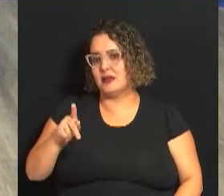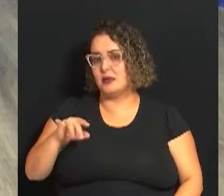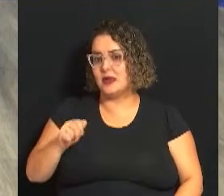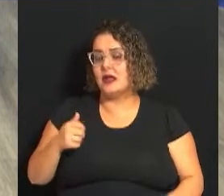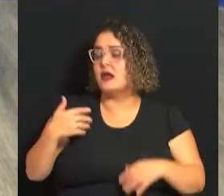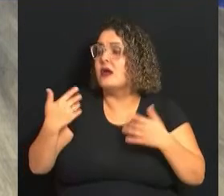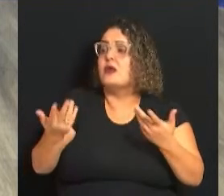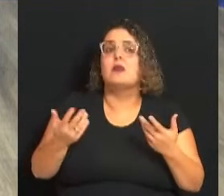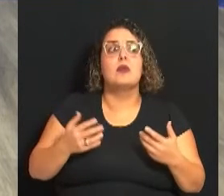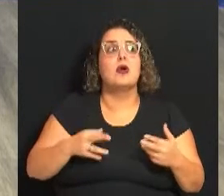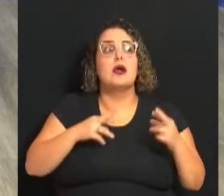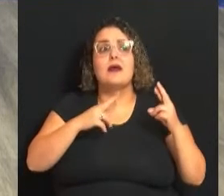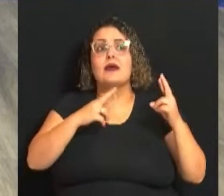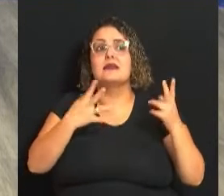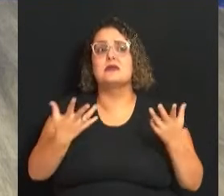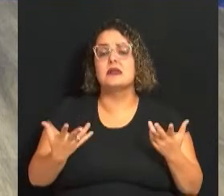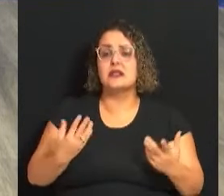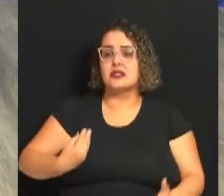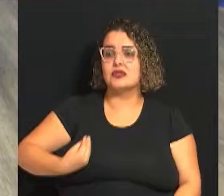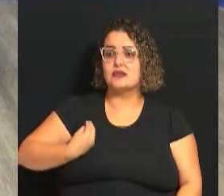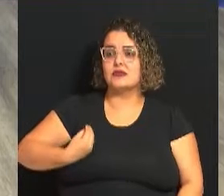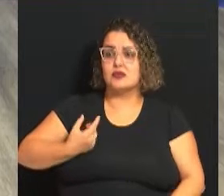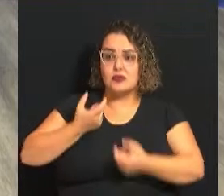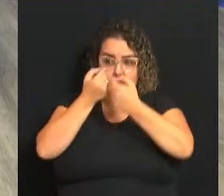com câncer no cérebro?